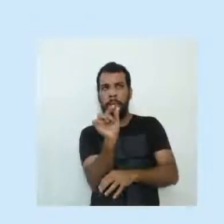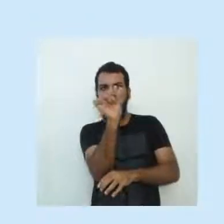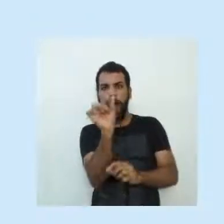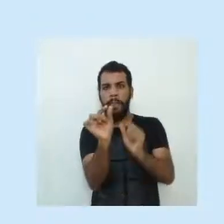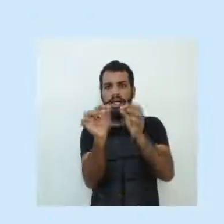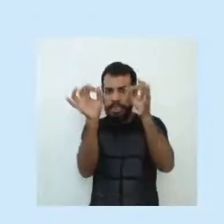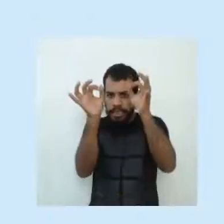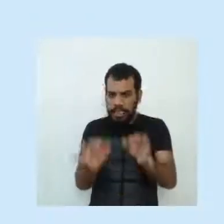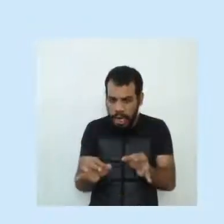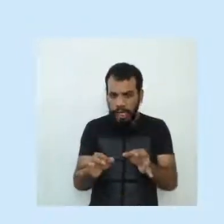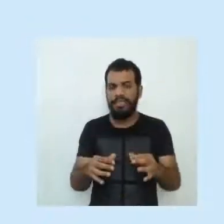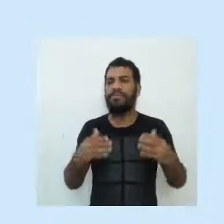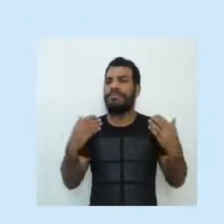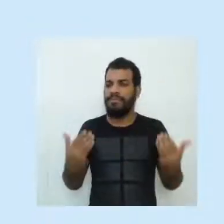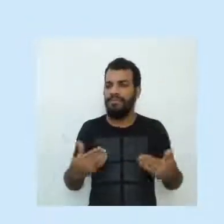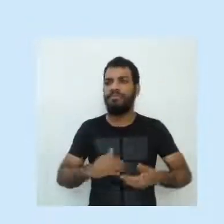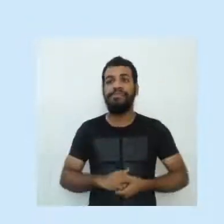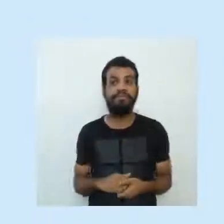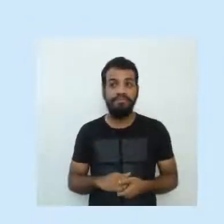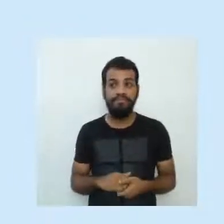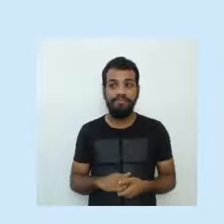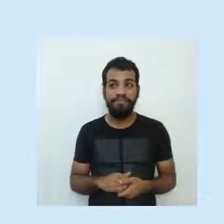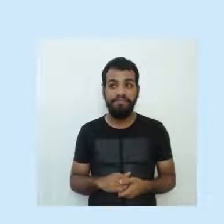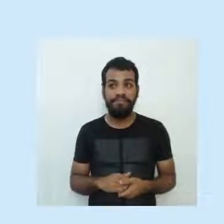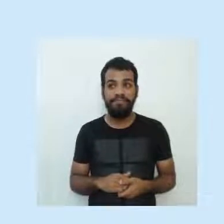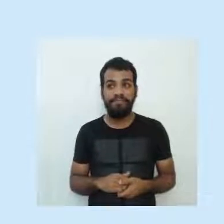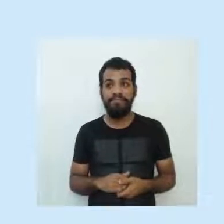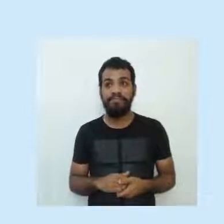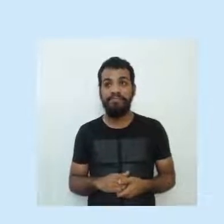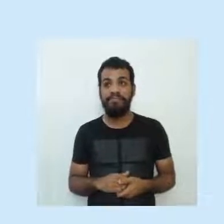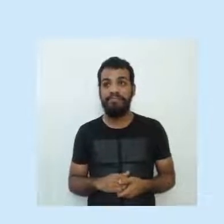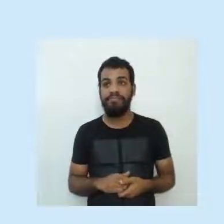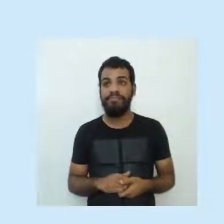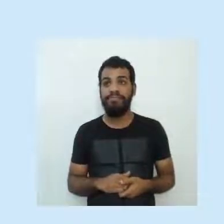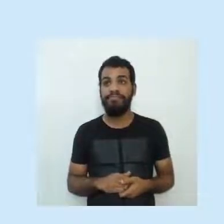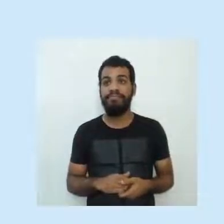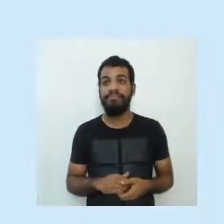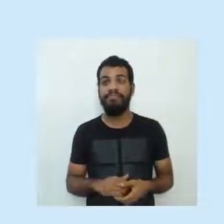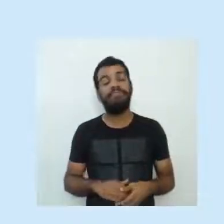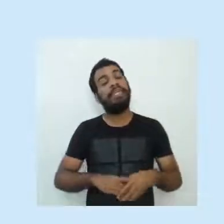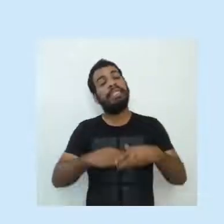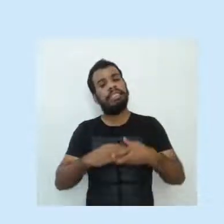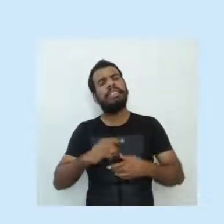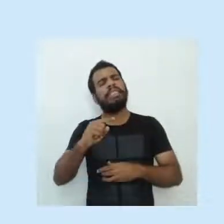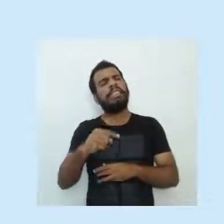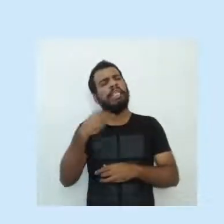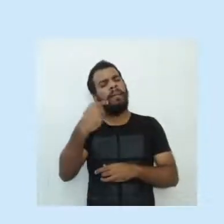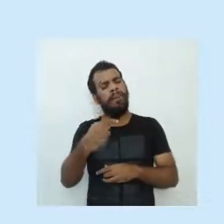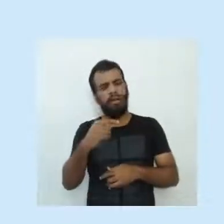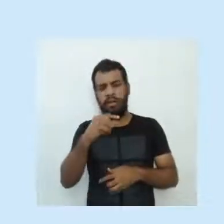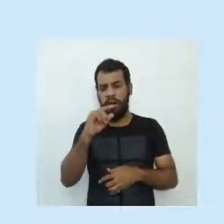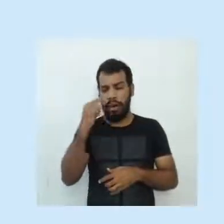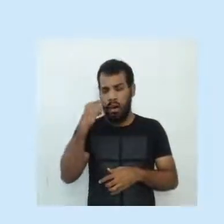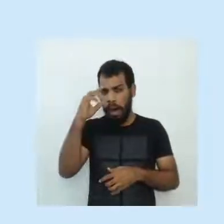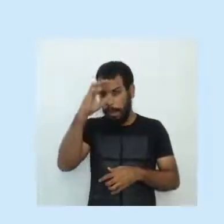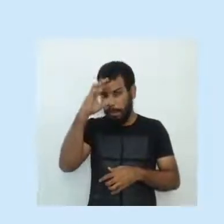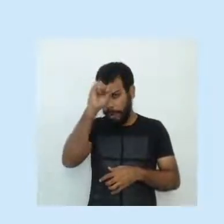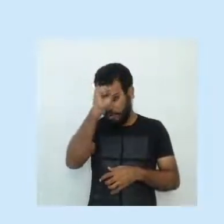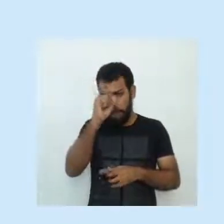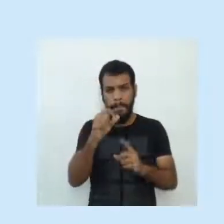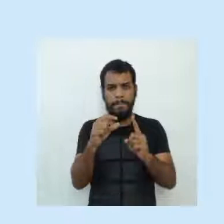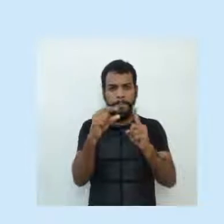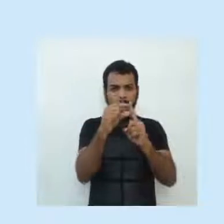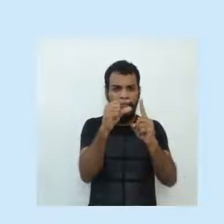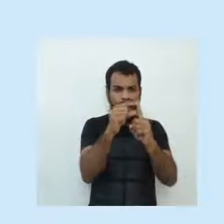utilizar corretamente essas letras, dentro das palavras, claro, né? Depois a gente viu um pouco sobre parônimos,